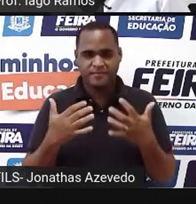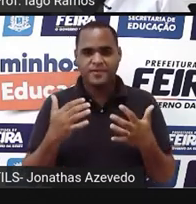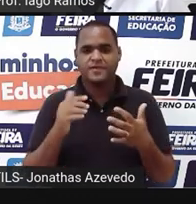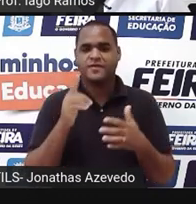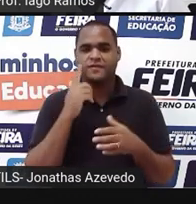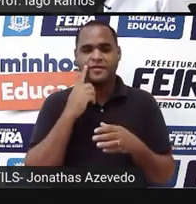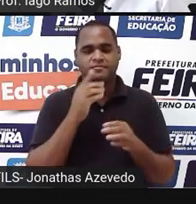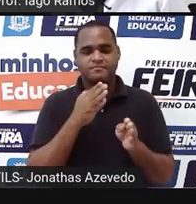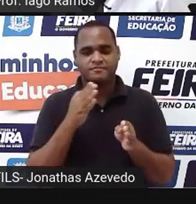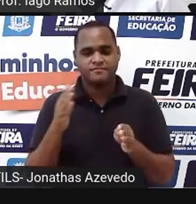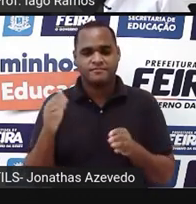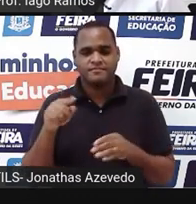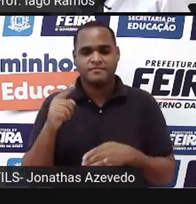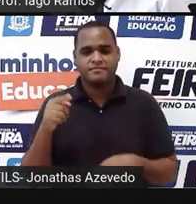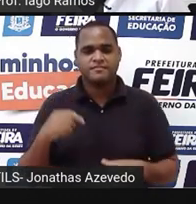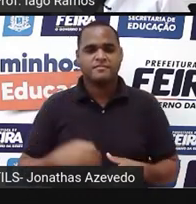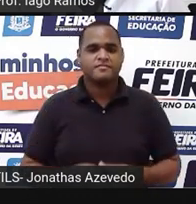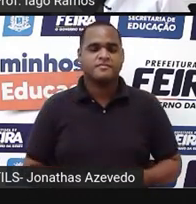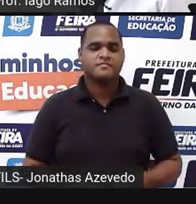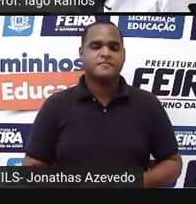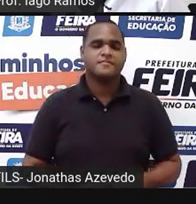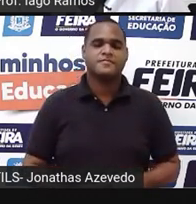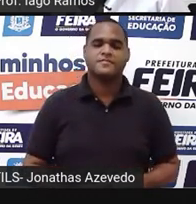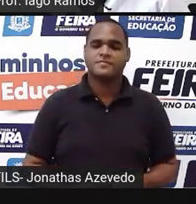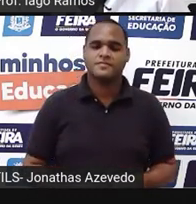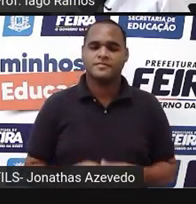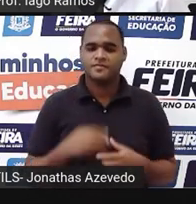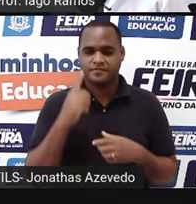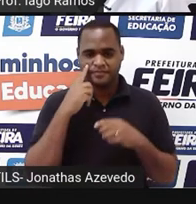avançar um pouquinho para a gente já ver dentro da fórmula. Olha só.